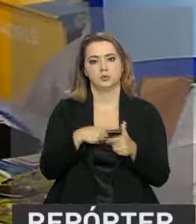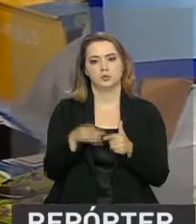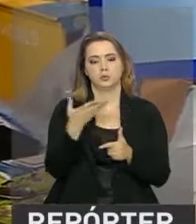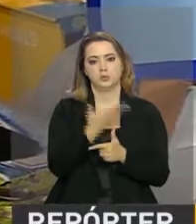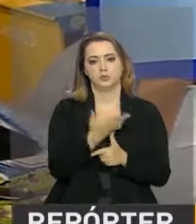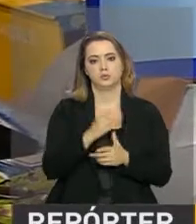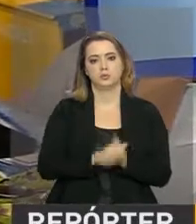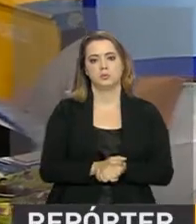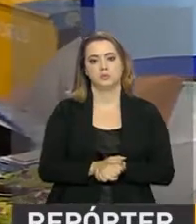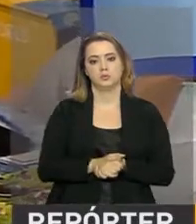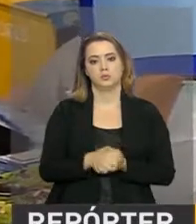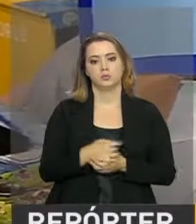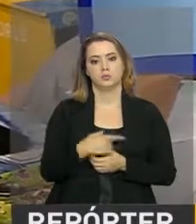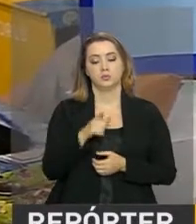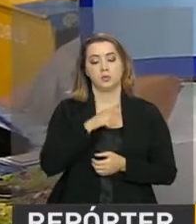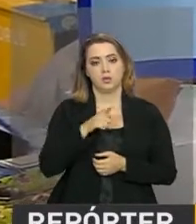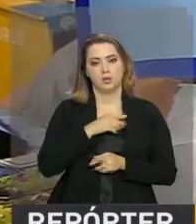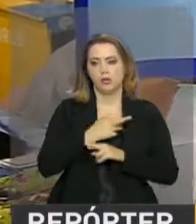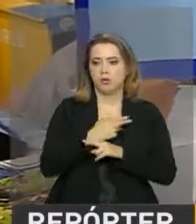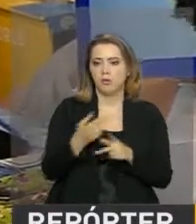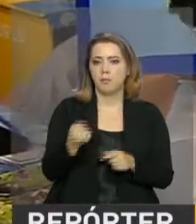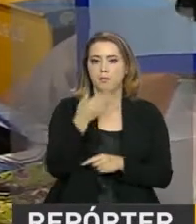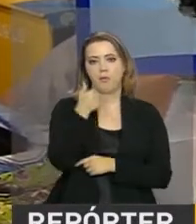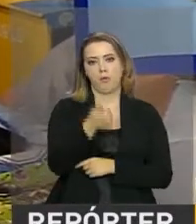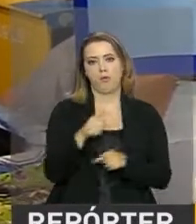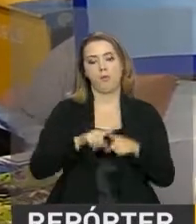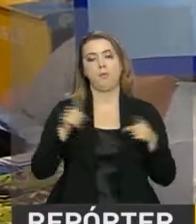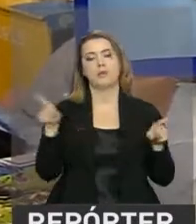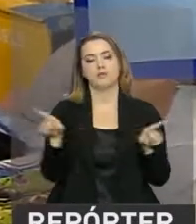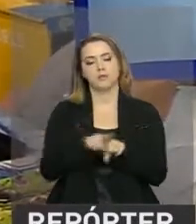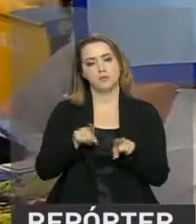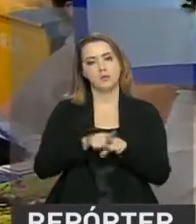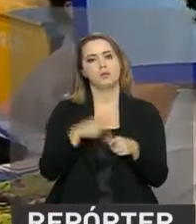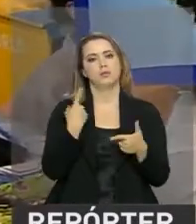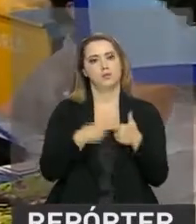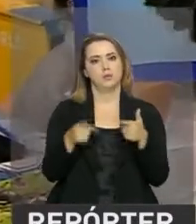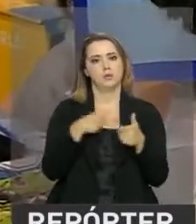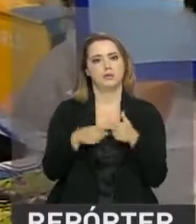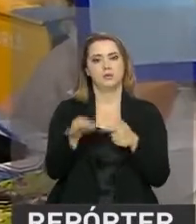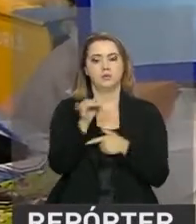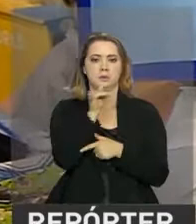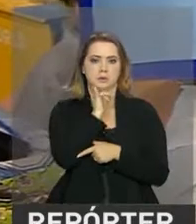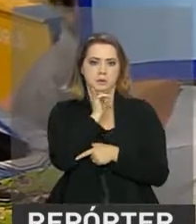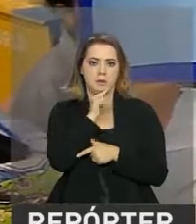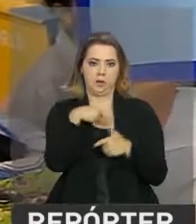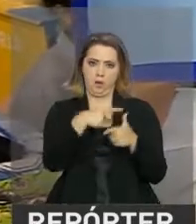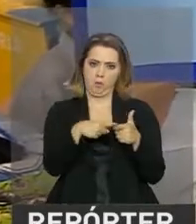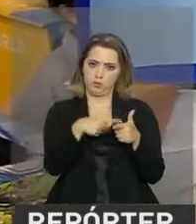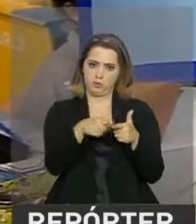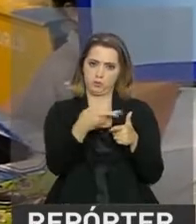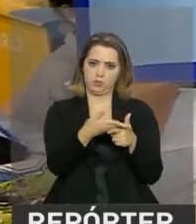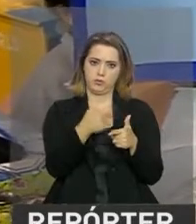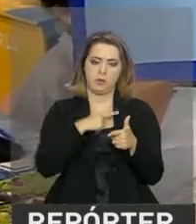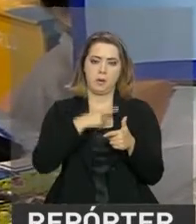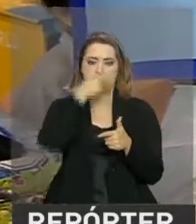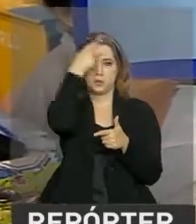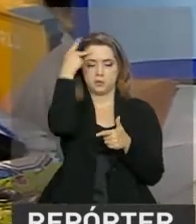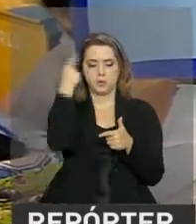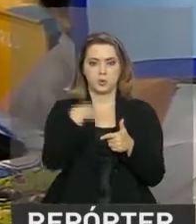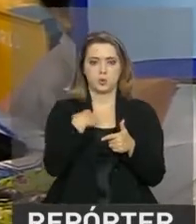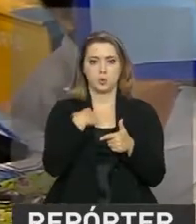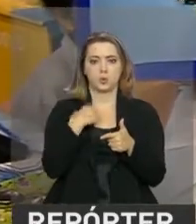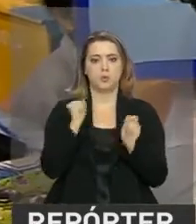Mostramos que podem ter alguns benefícios e também tem malefícios. Um exemplo de malefício é que algumas pessoas